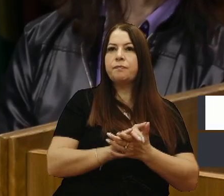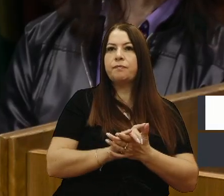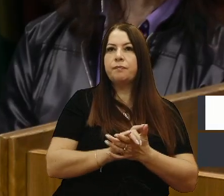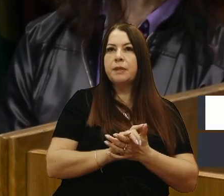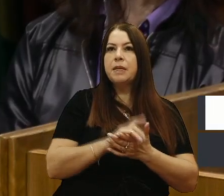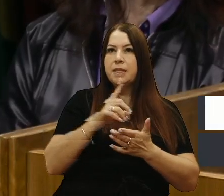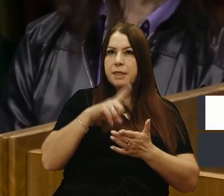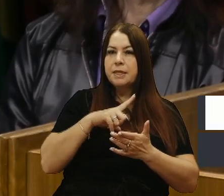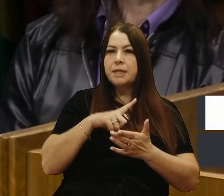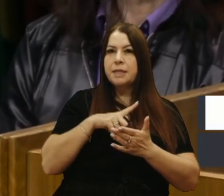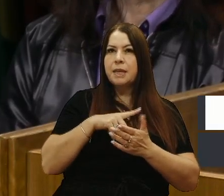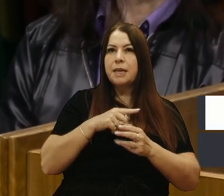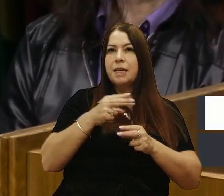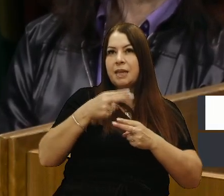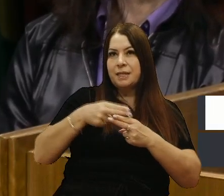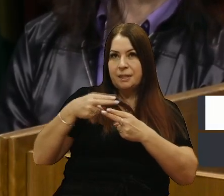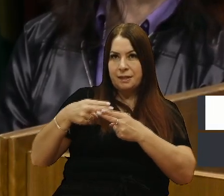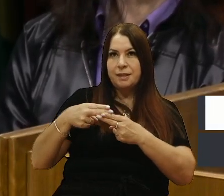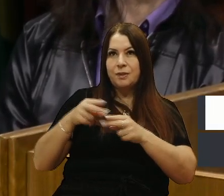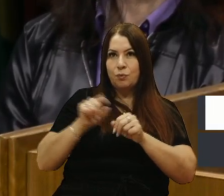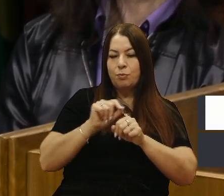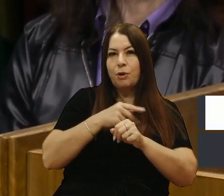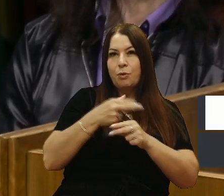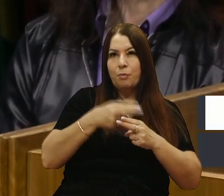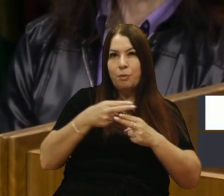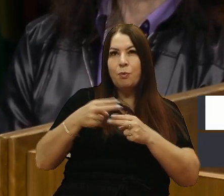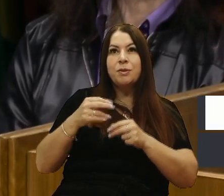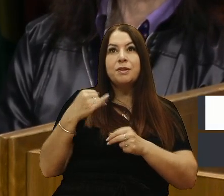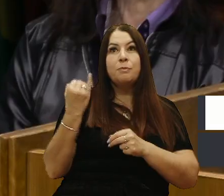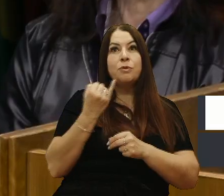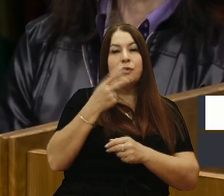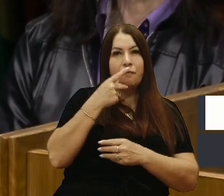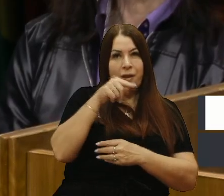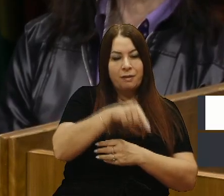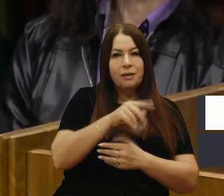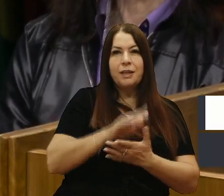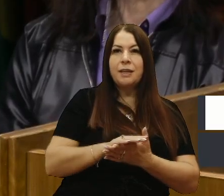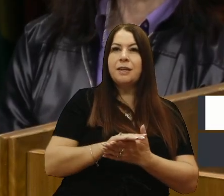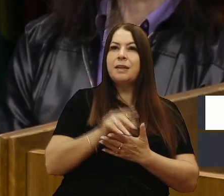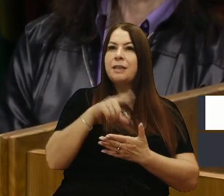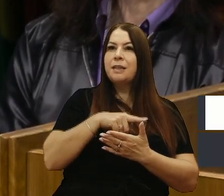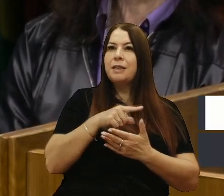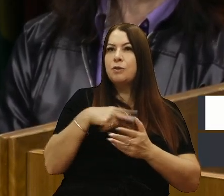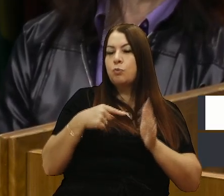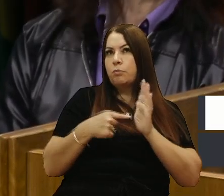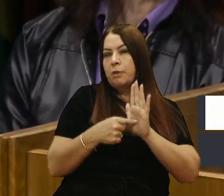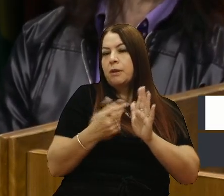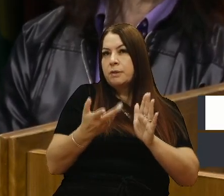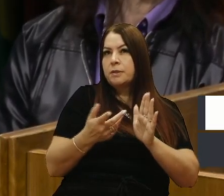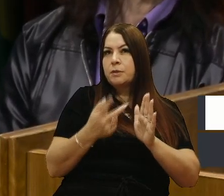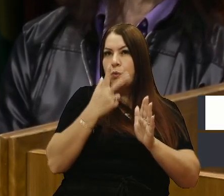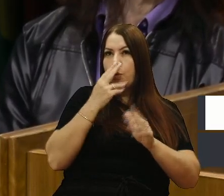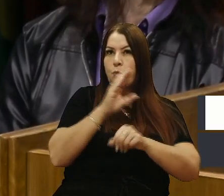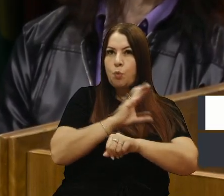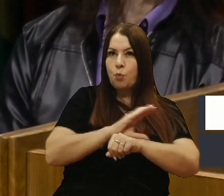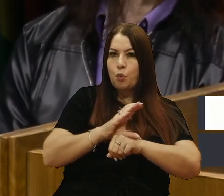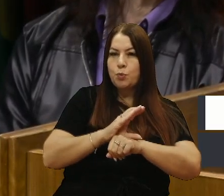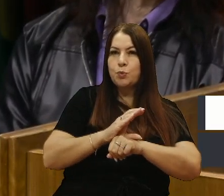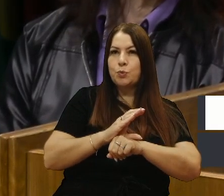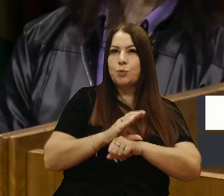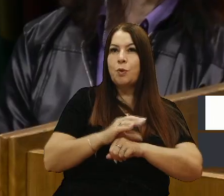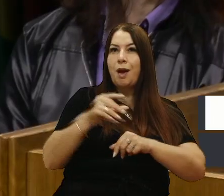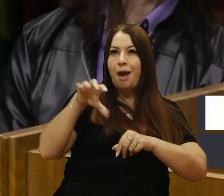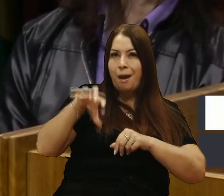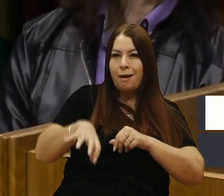a gente tem as extensões, e eu acho que a extensão é algo muito importante a ser falado aqui, que nos leva, como curso de arquitetura, como área